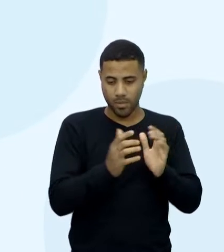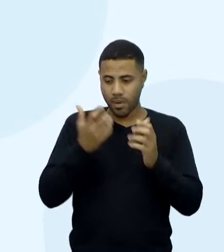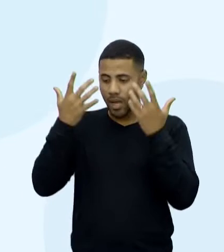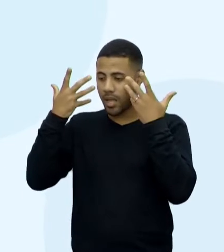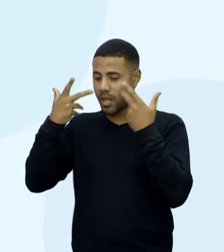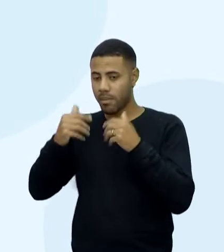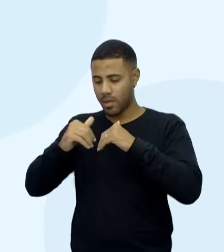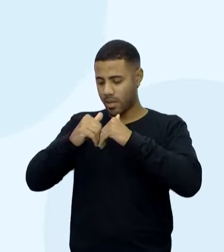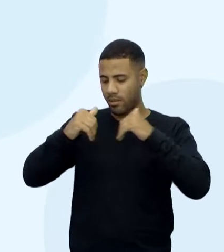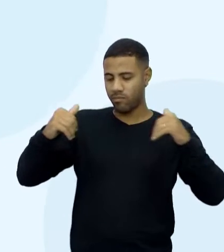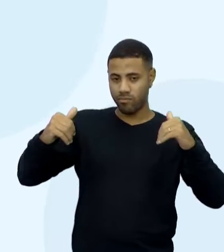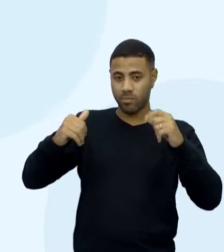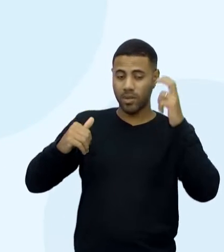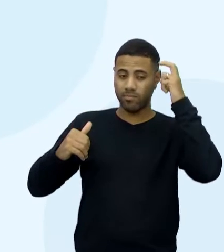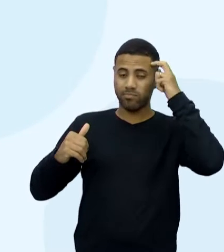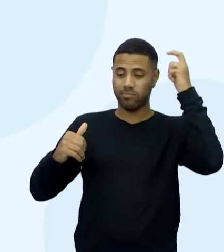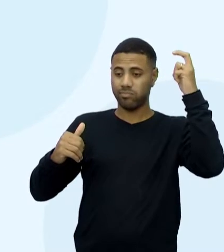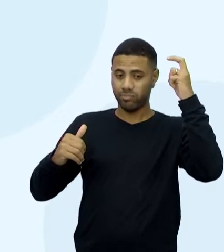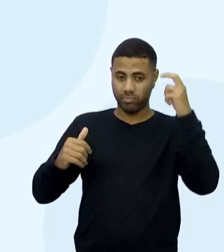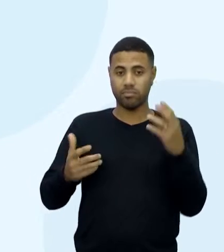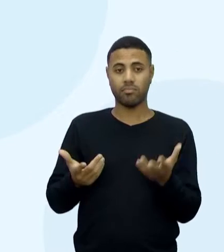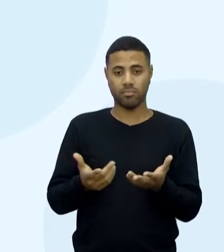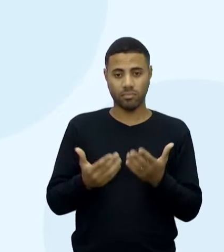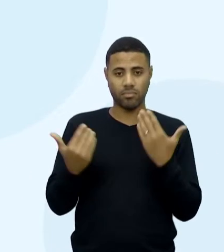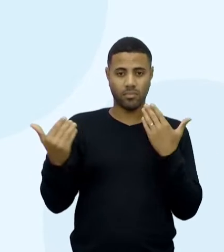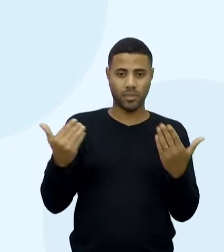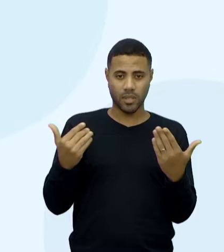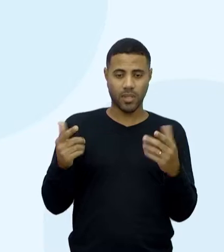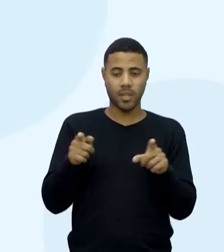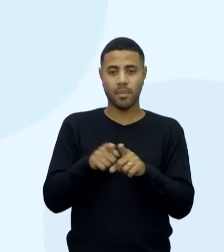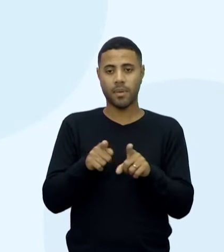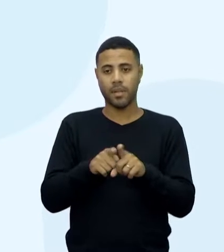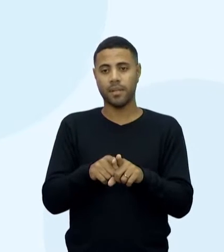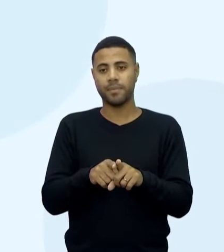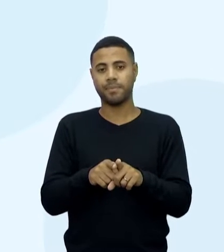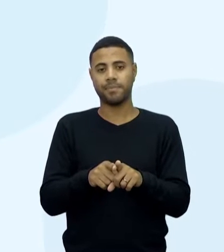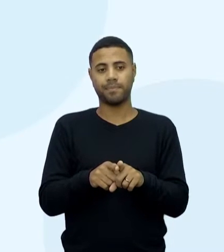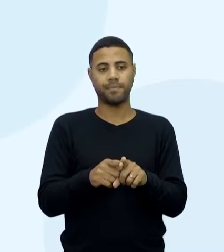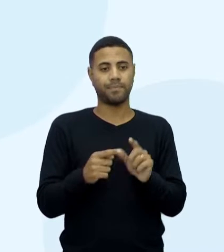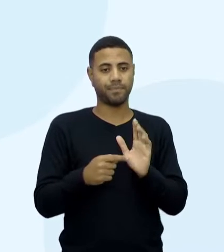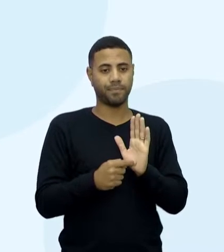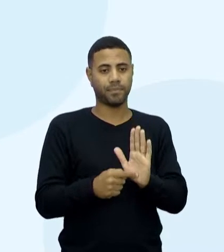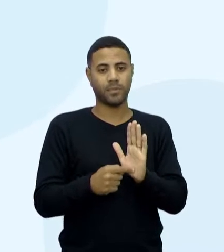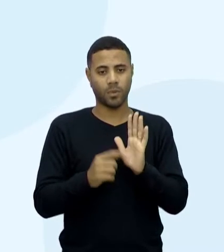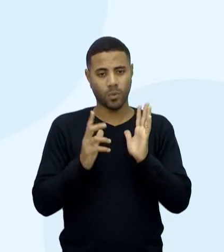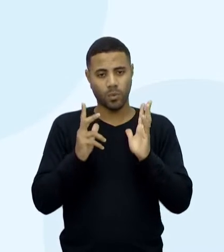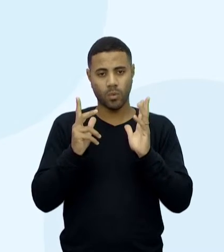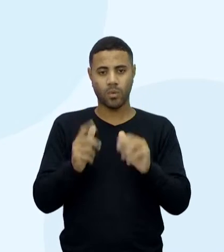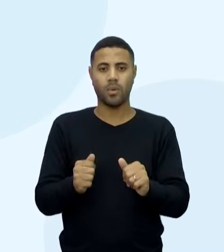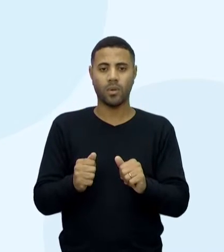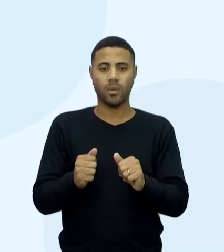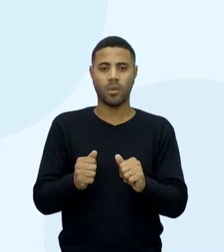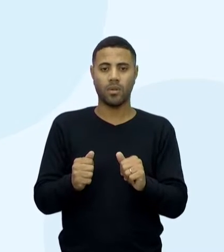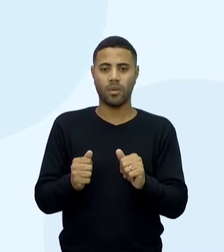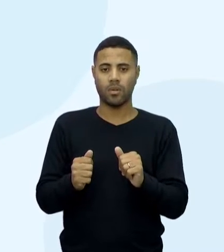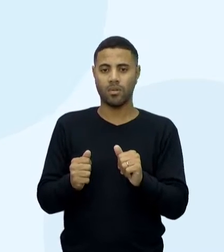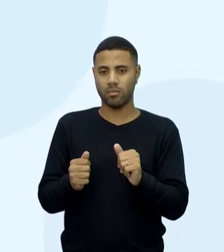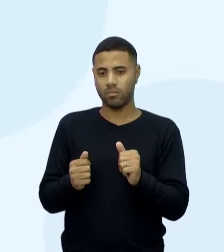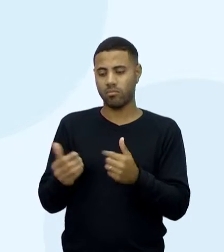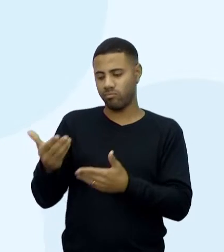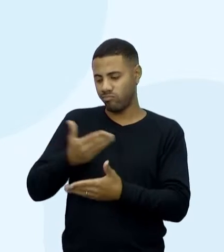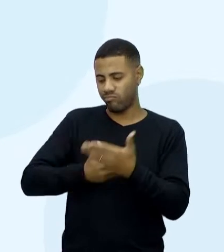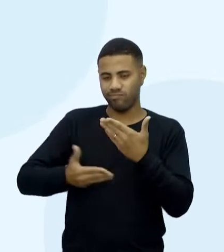da animalidade concedendo a uma tudo o que tirava da outra